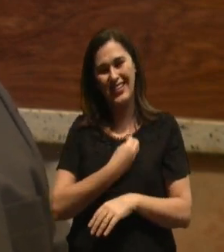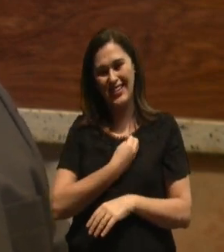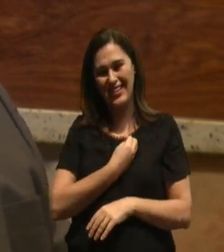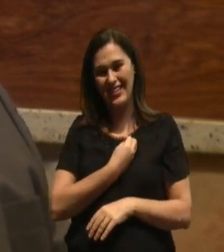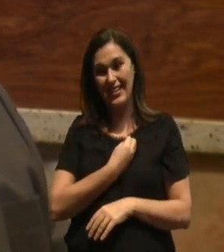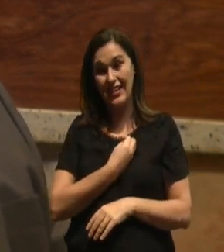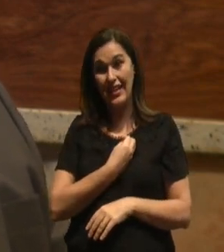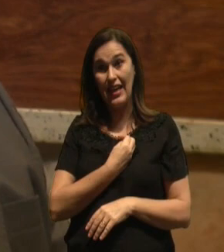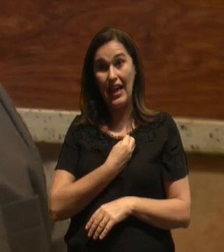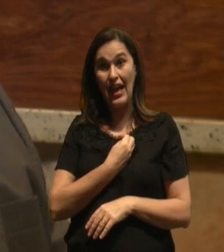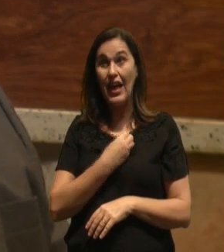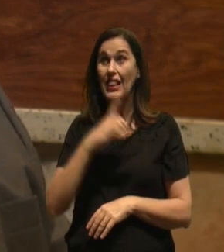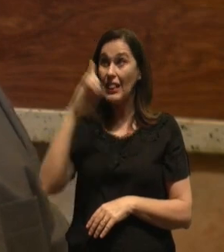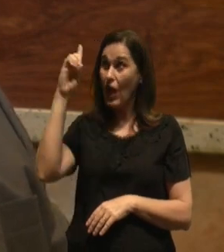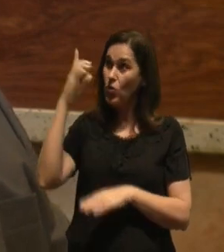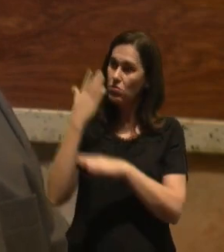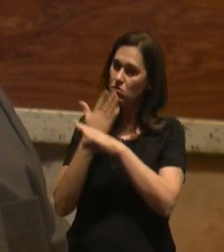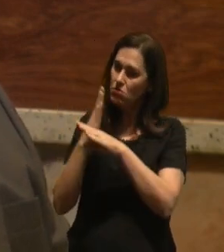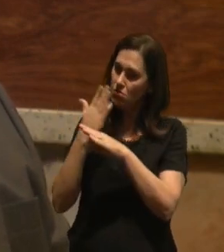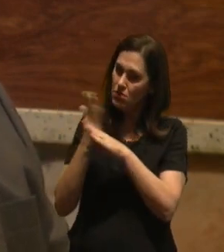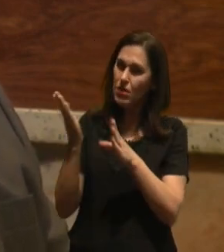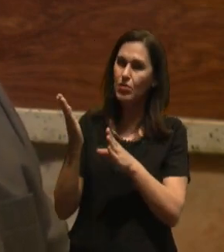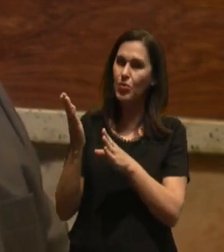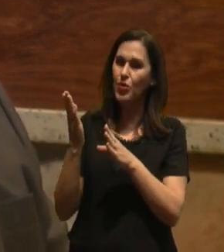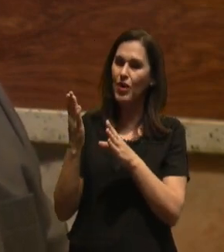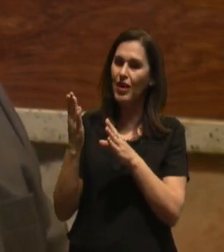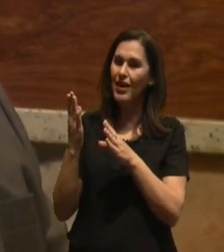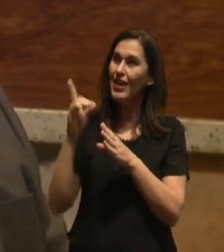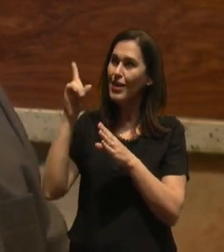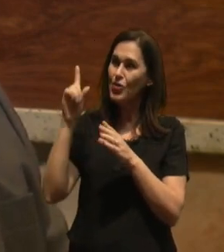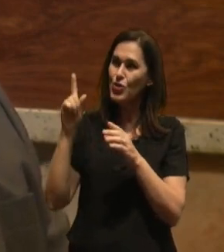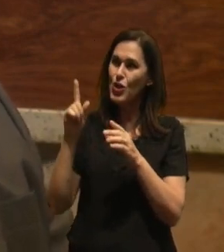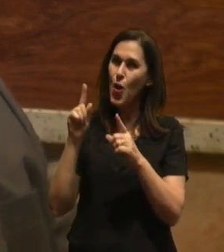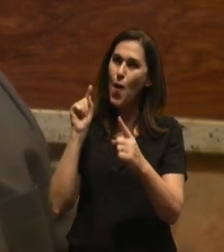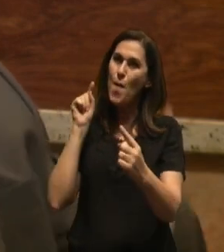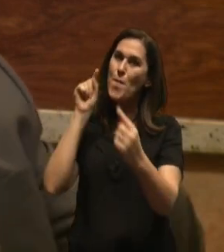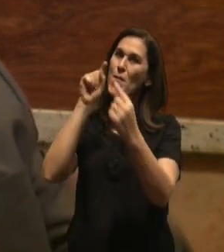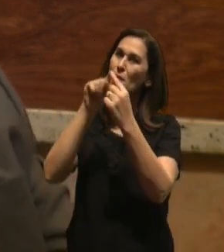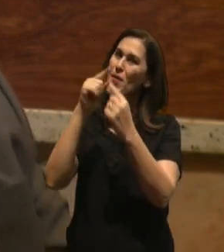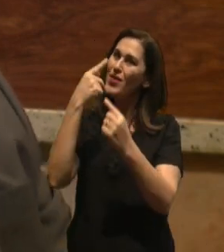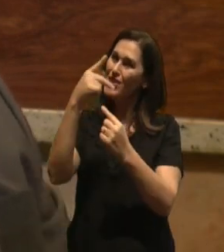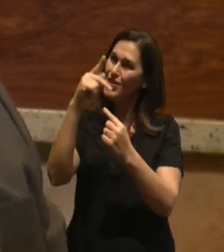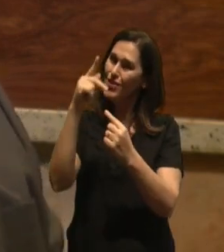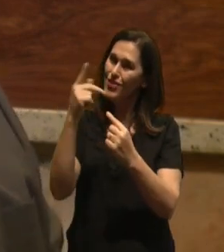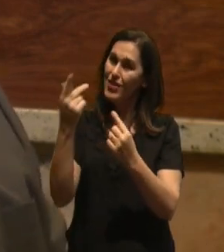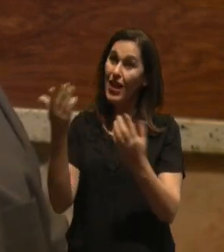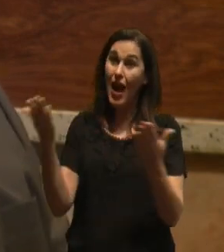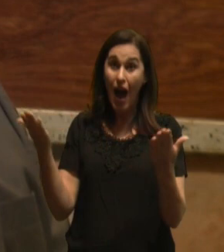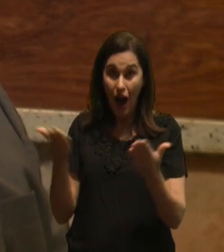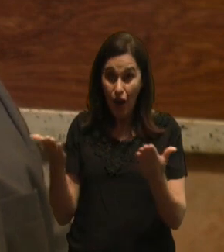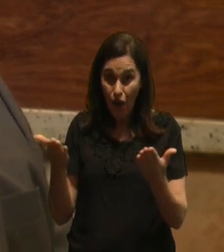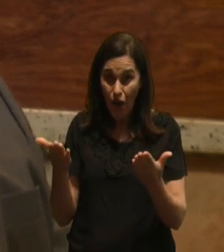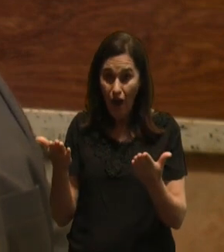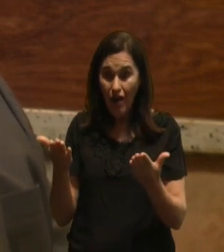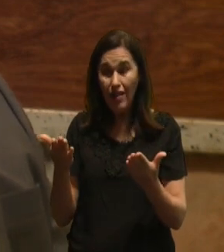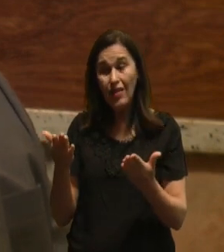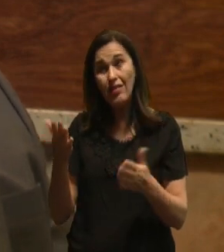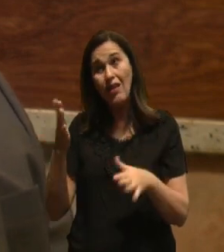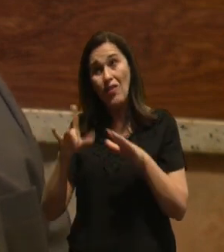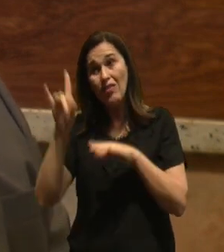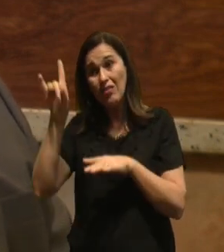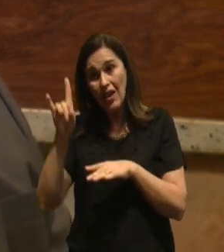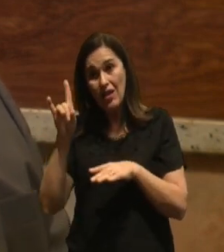ele treinadas e preparadas para algo muito grande que Deus tinha pela frente. Talvez na sua vida, nesta hora, meu querido irmão,